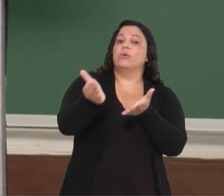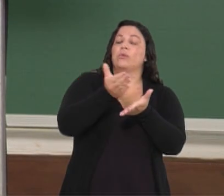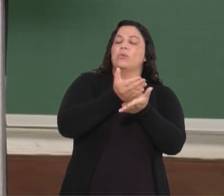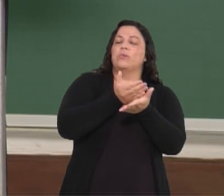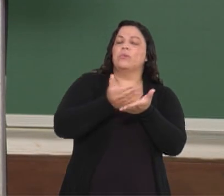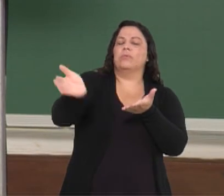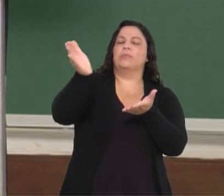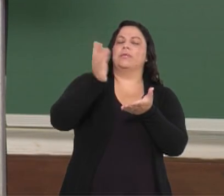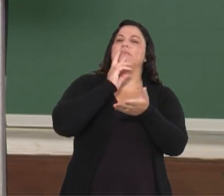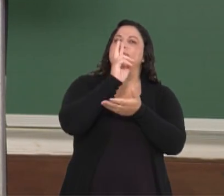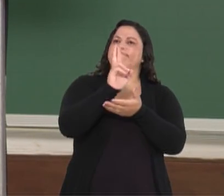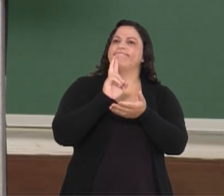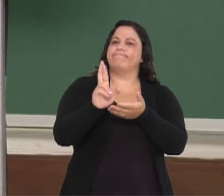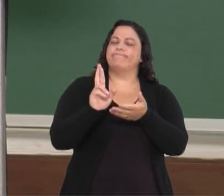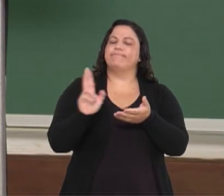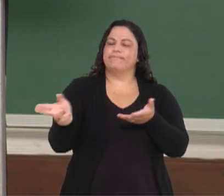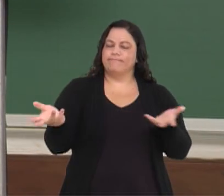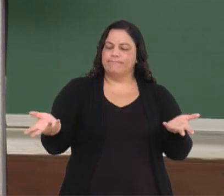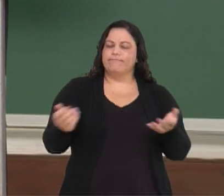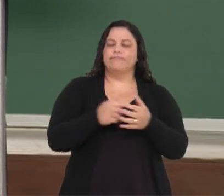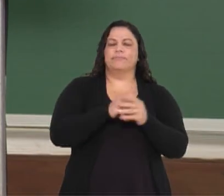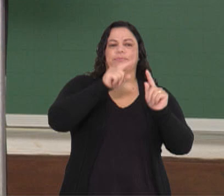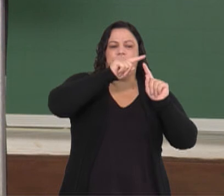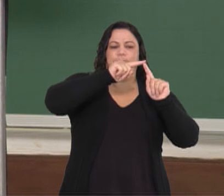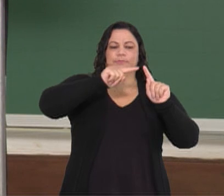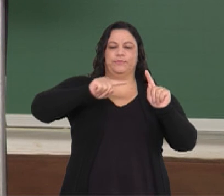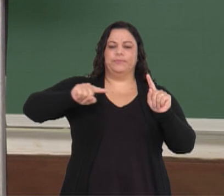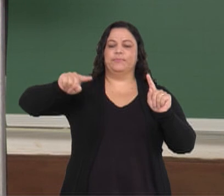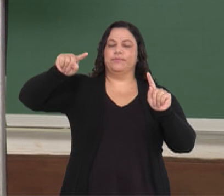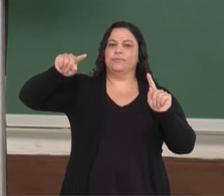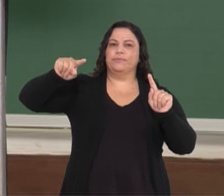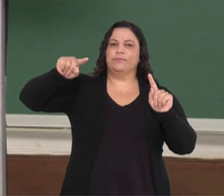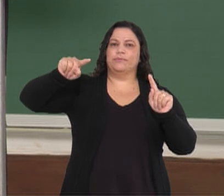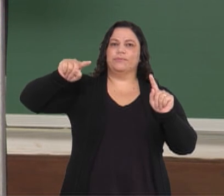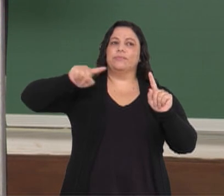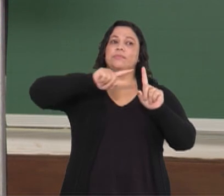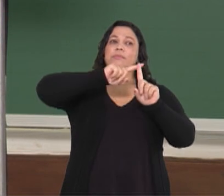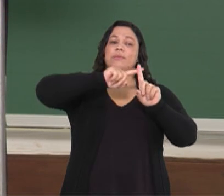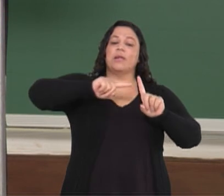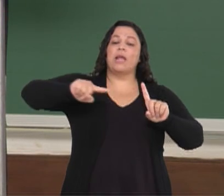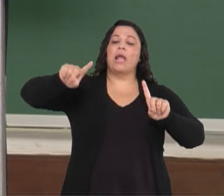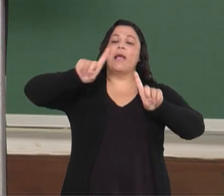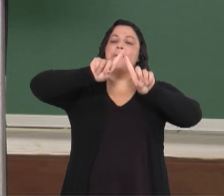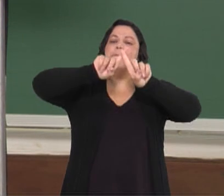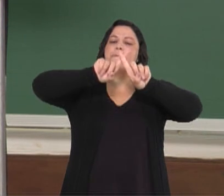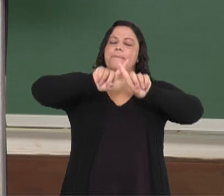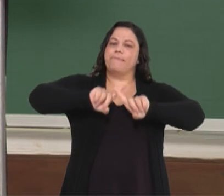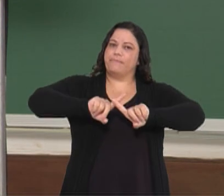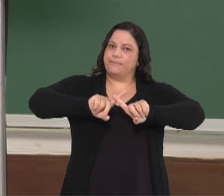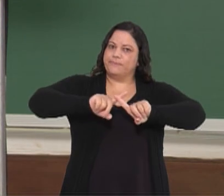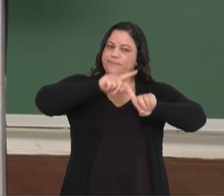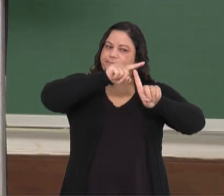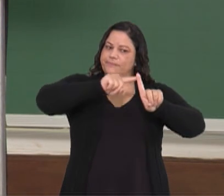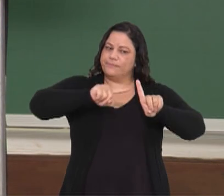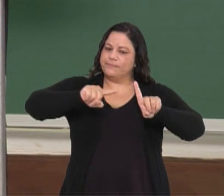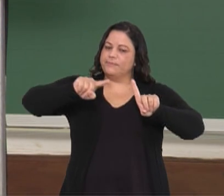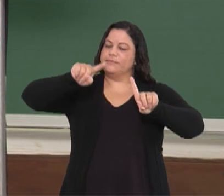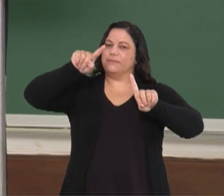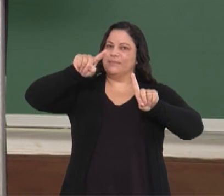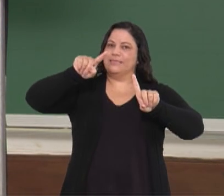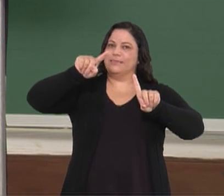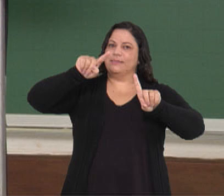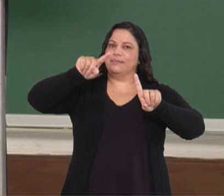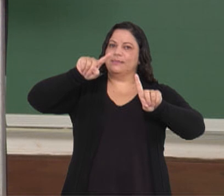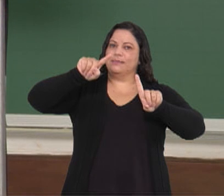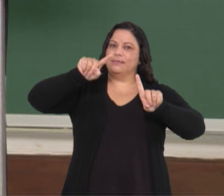a solução. Utilizo o algoritmo. O que eu faço mesmo? Multiplico pelo primeiro que eu dobrei,